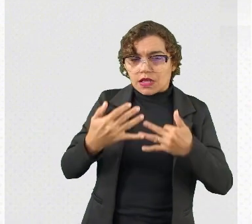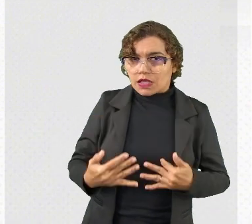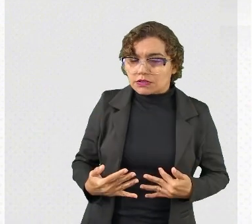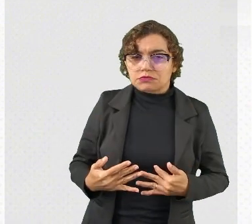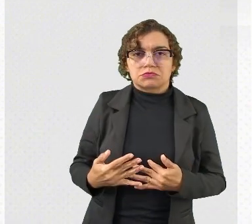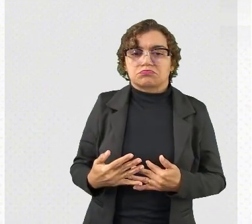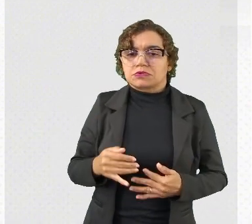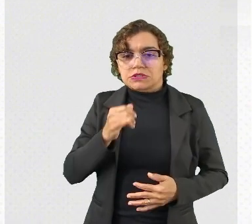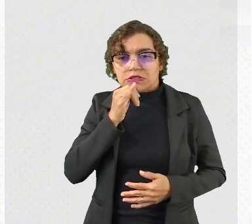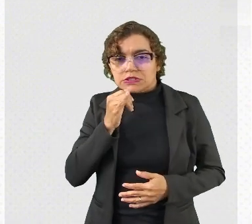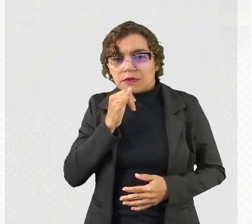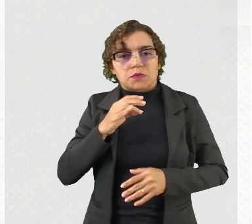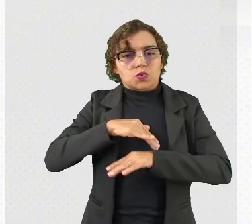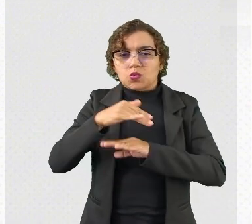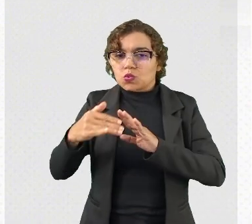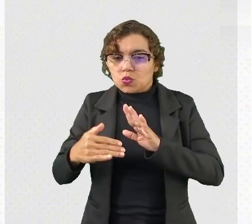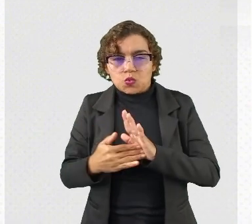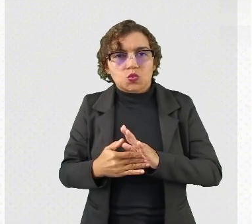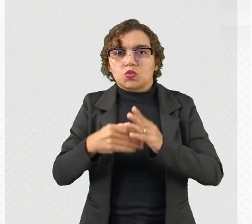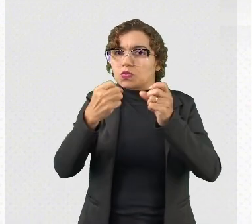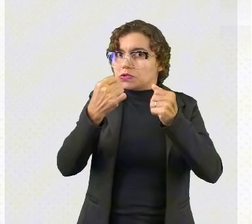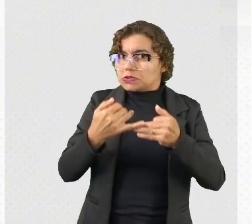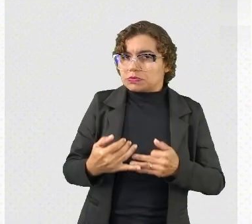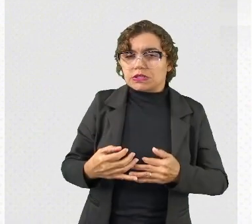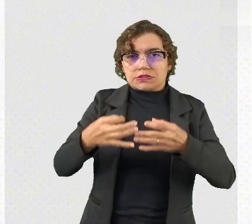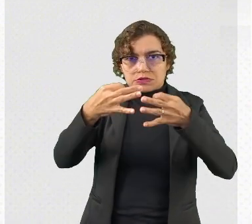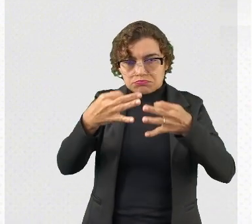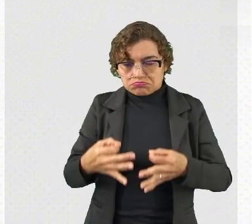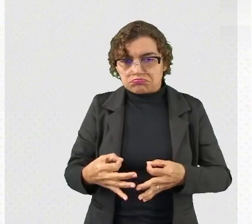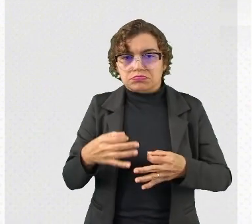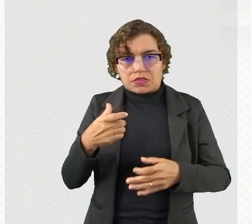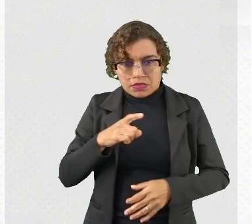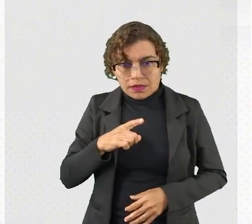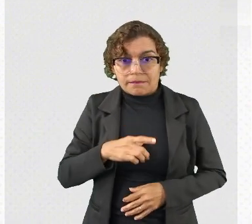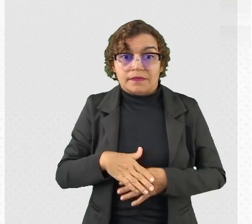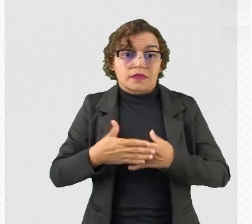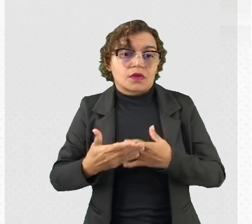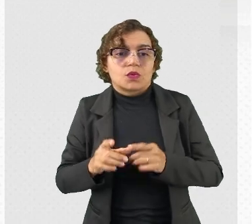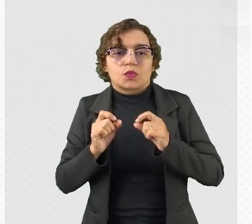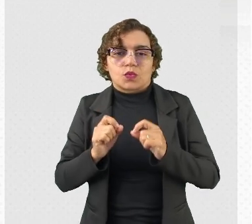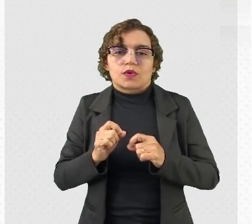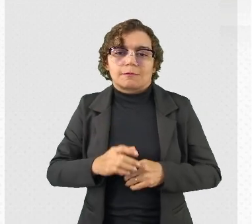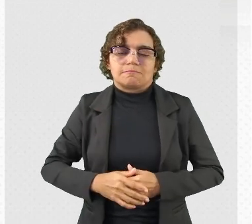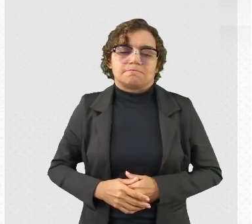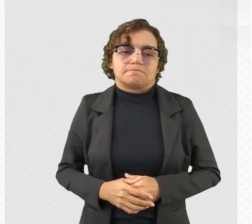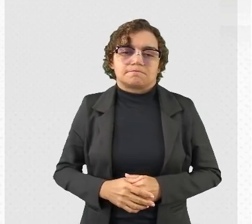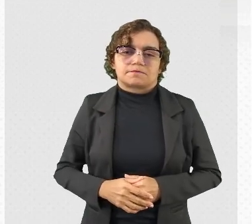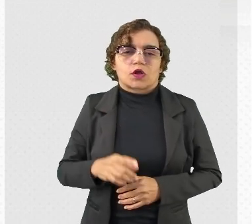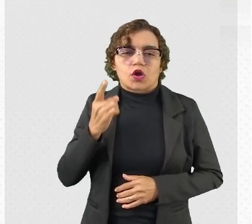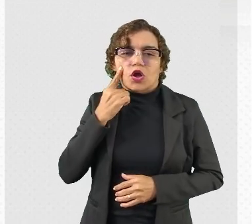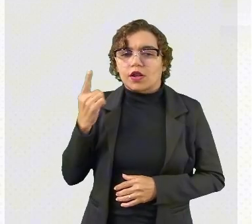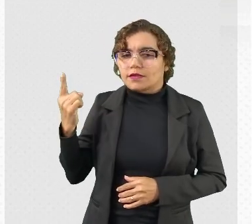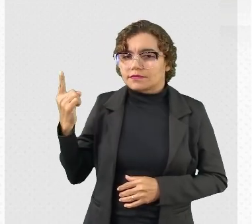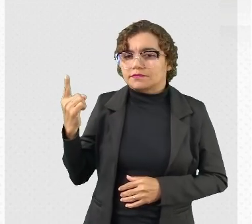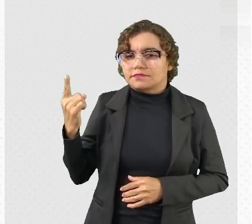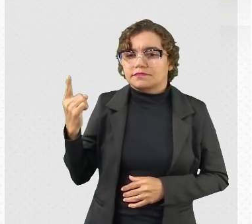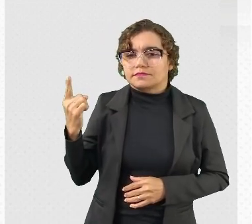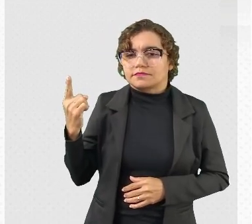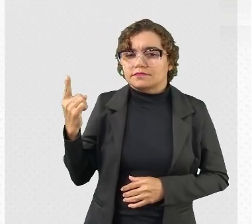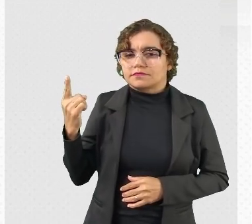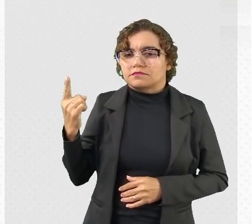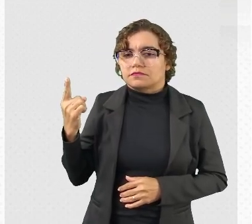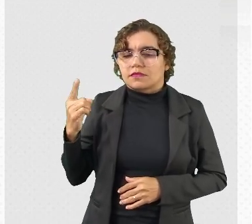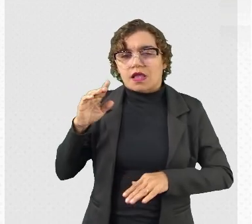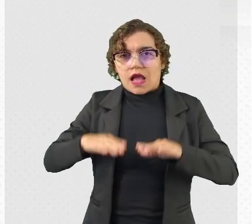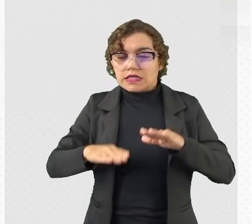se o governante ele deve ser eficaz, né, para manter o poder, ele precisa, muitas das vezes, agir de forma imoral,